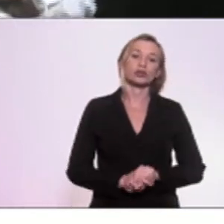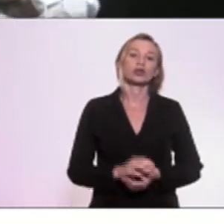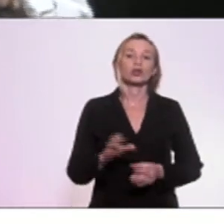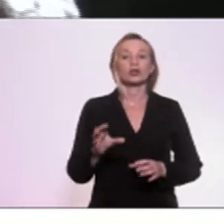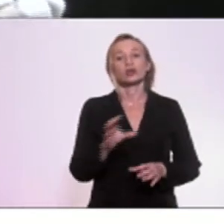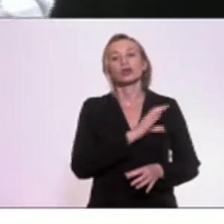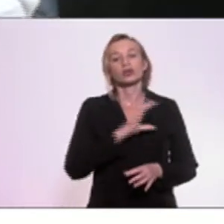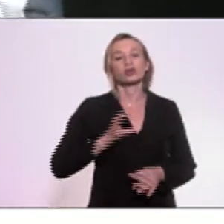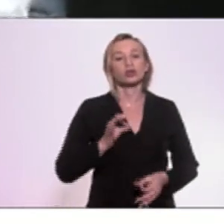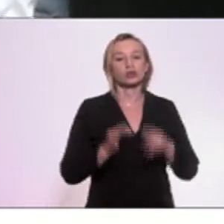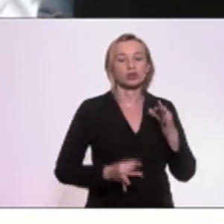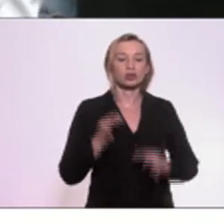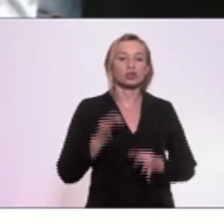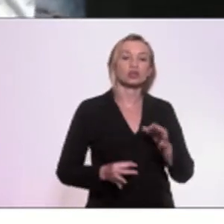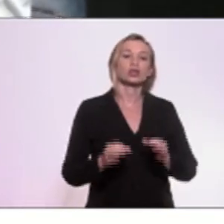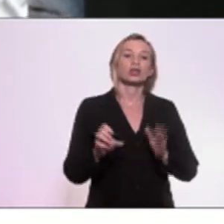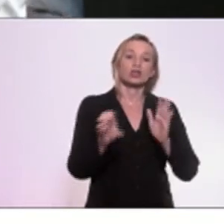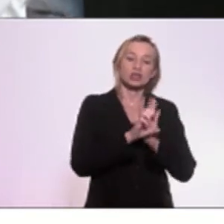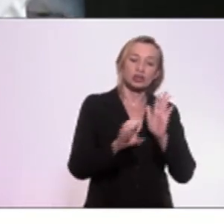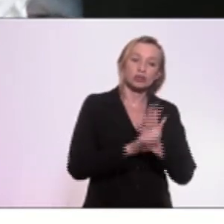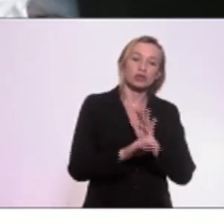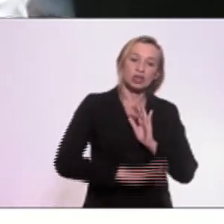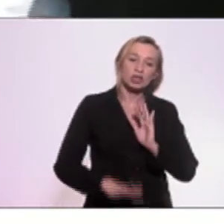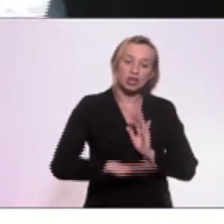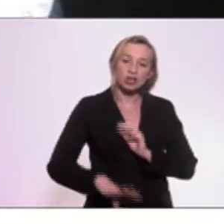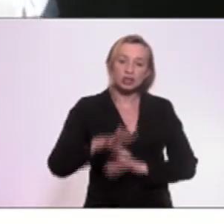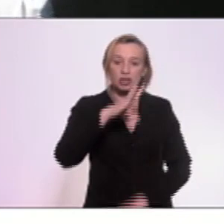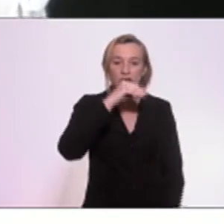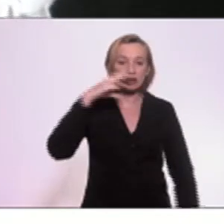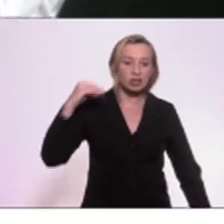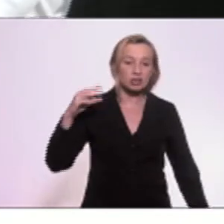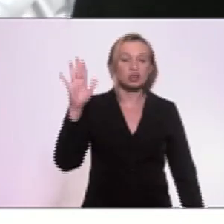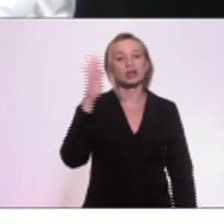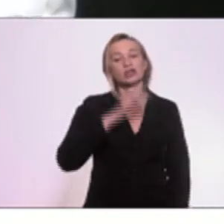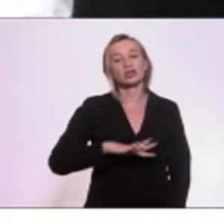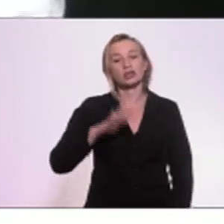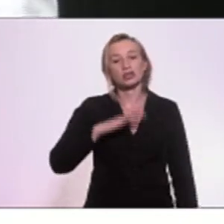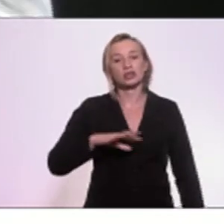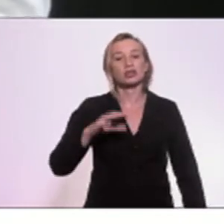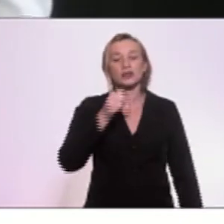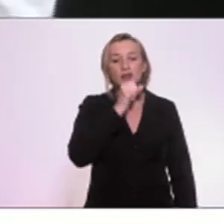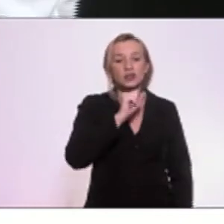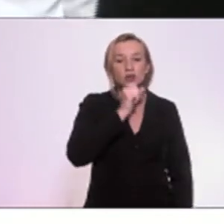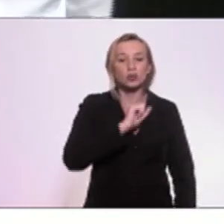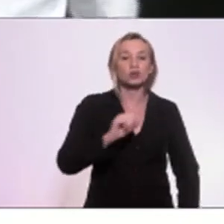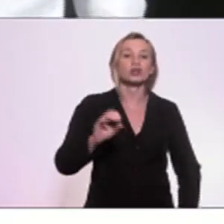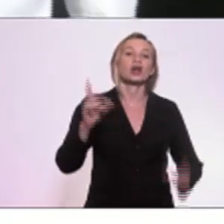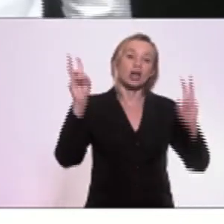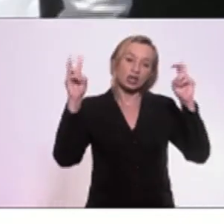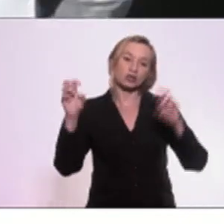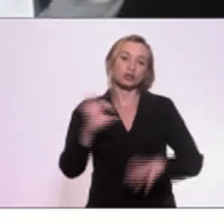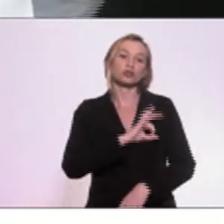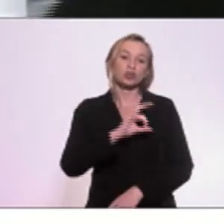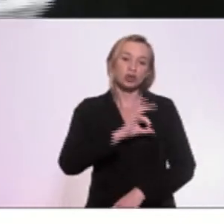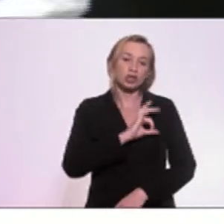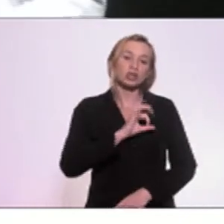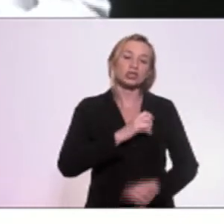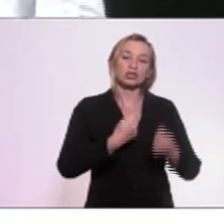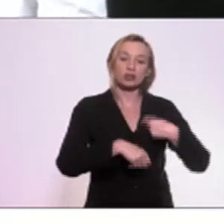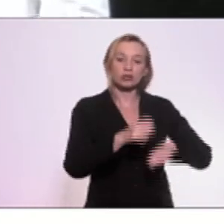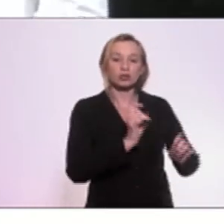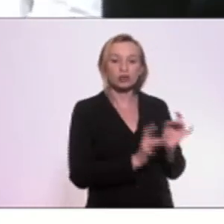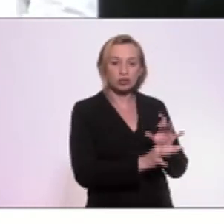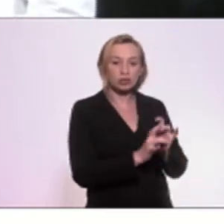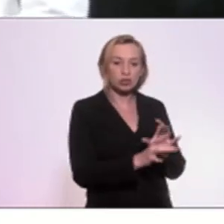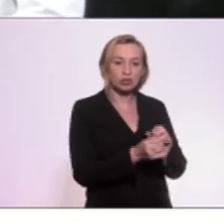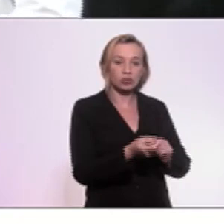de Constituição e Justiça, de Assuntos de Criança e Adolescente e do Idoso, da Segurança Pública, Assuntos de Polícia, de Economia, Indústria e Comércio, de Orçamento,